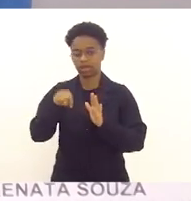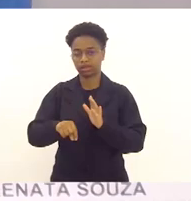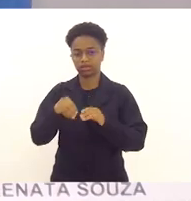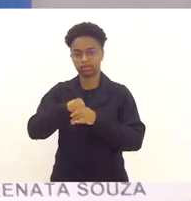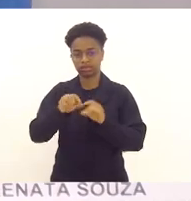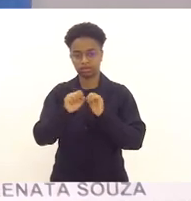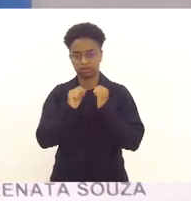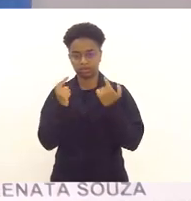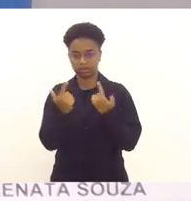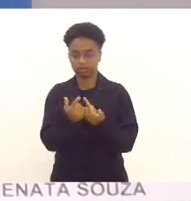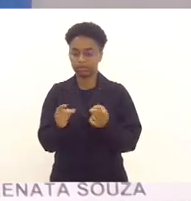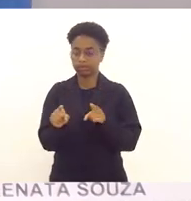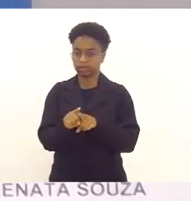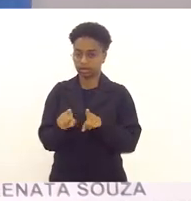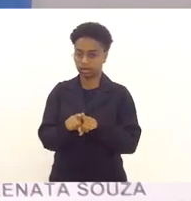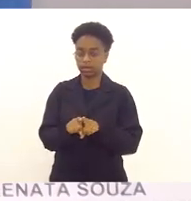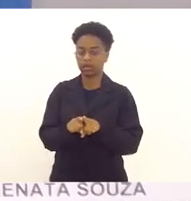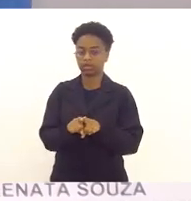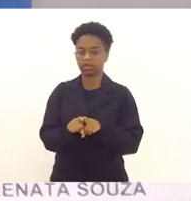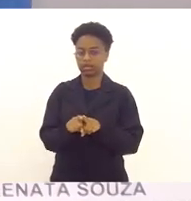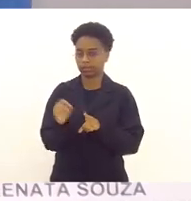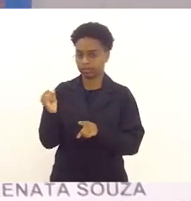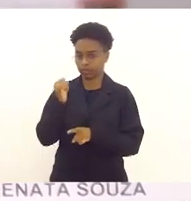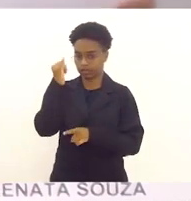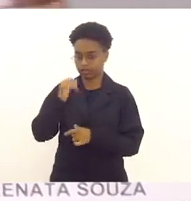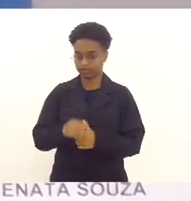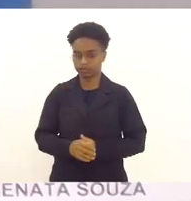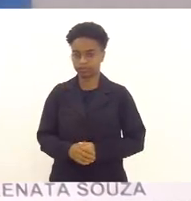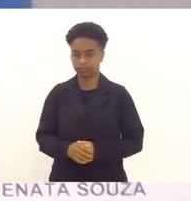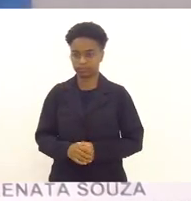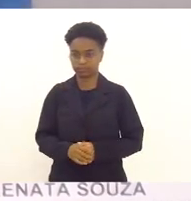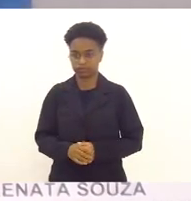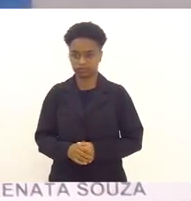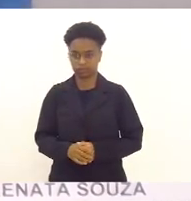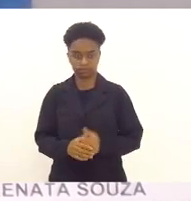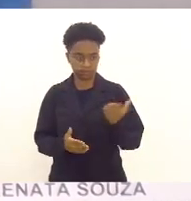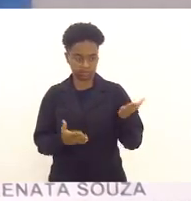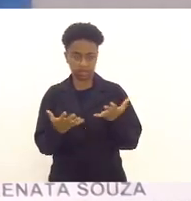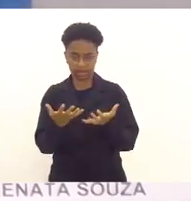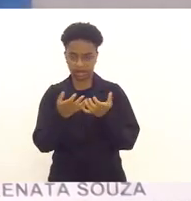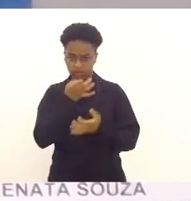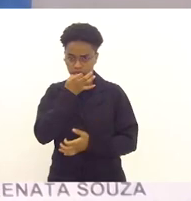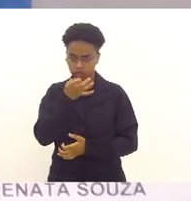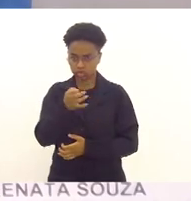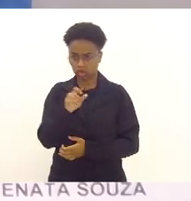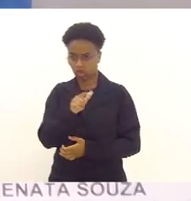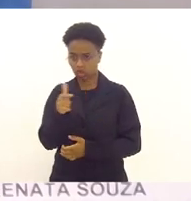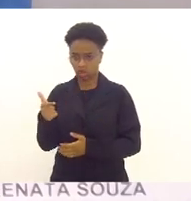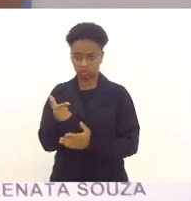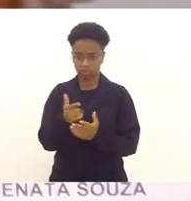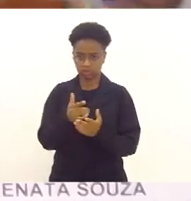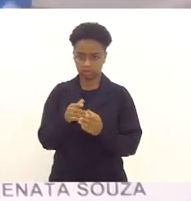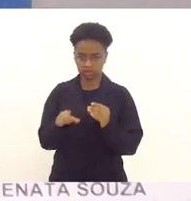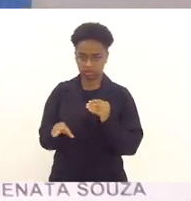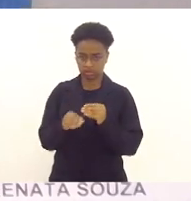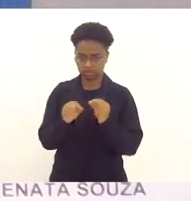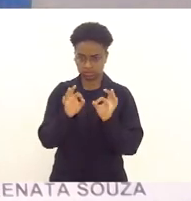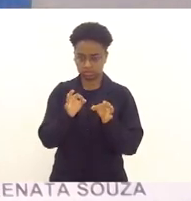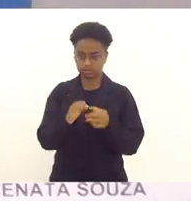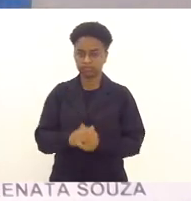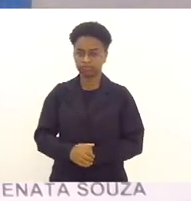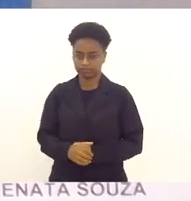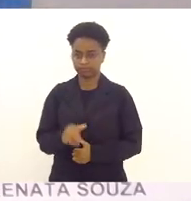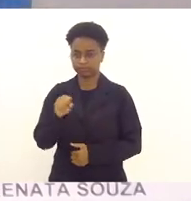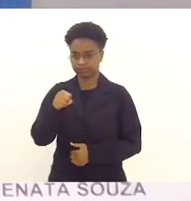Legislativa também o encaminhamento importante é você gostaria de sugerir mais o encaminhamento não é isso